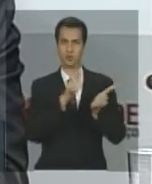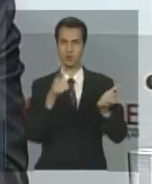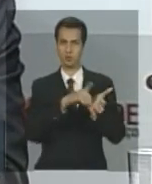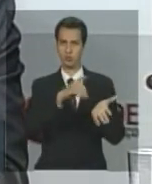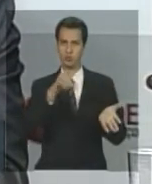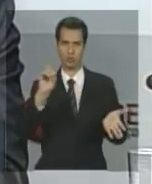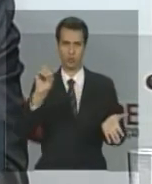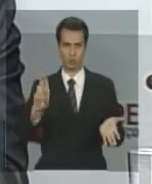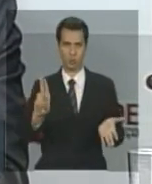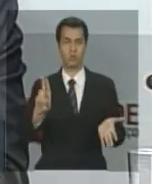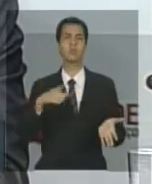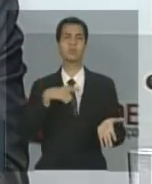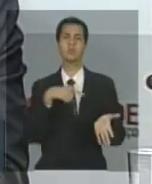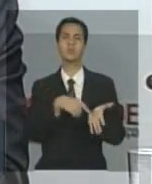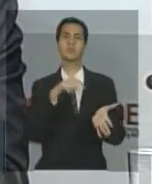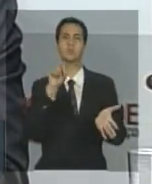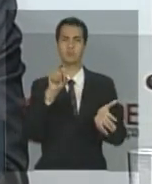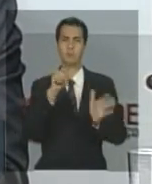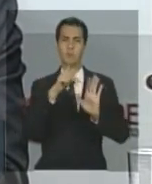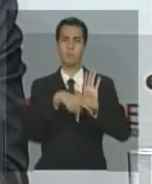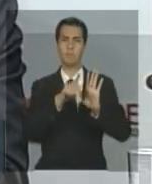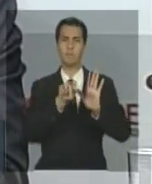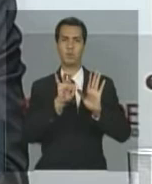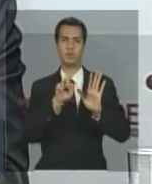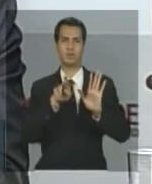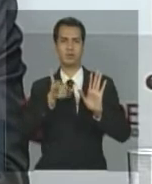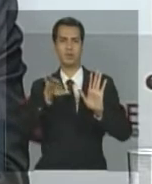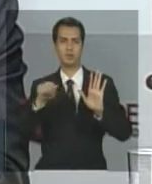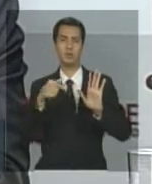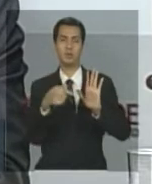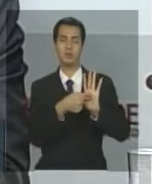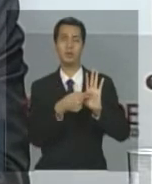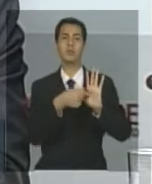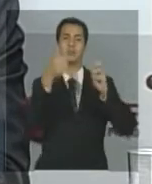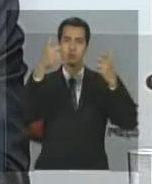que esclarece, né, regulamenta, regulariza,